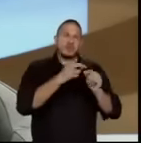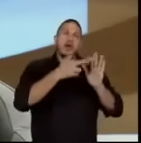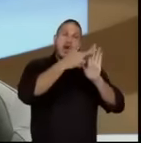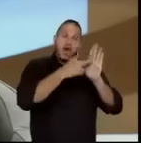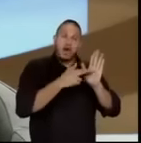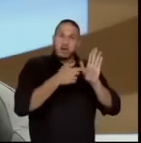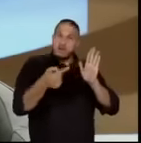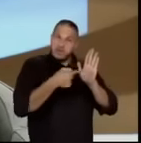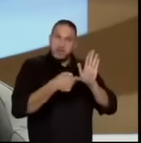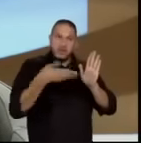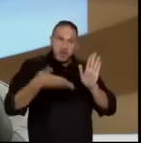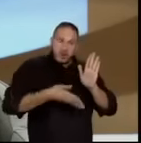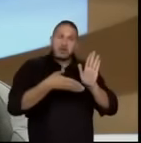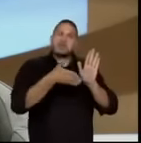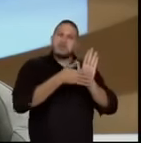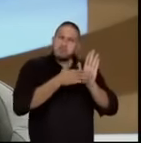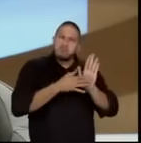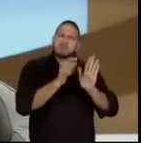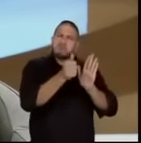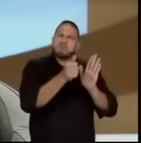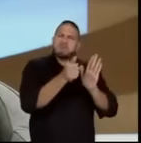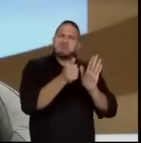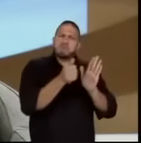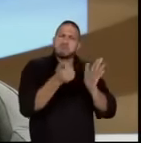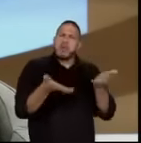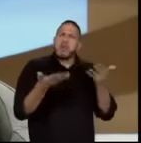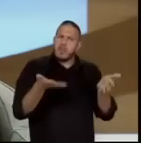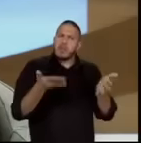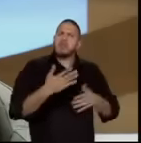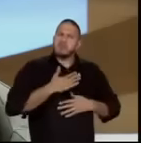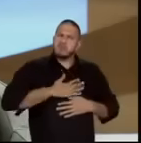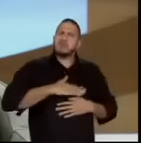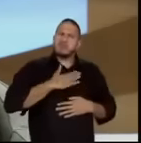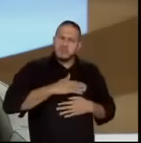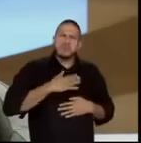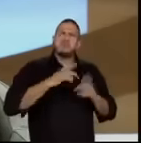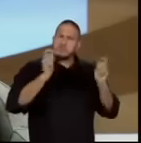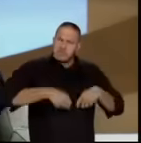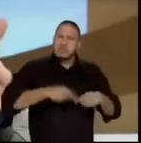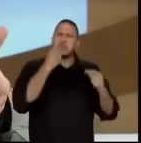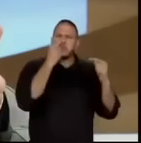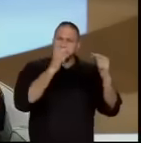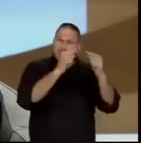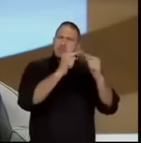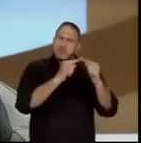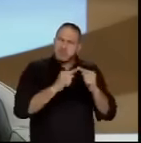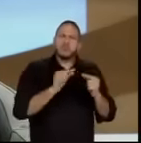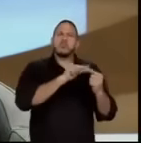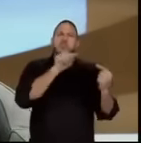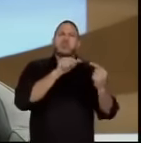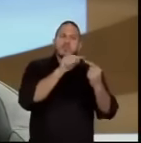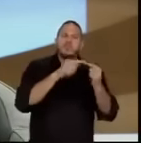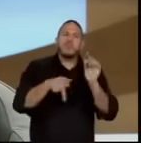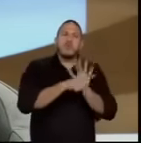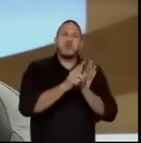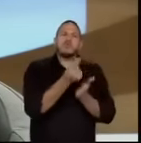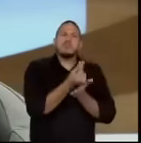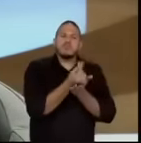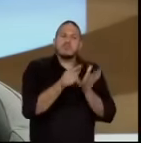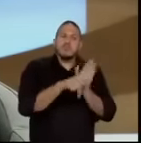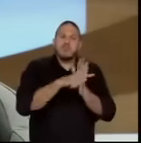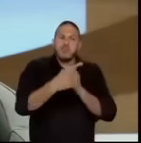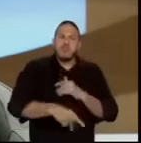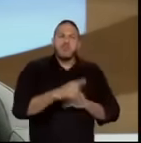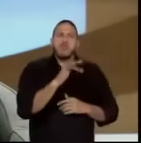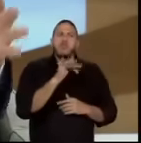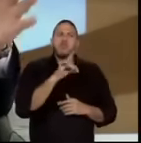são absolutamente razoáveis, são bastante compatíveis com o objetivo do fundo, com coisas que já vinham